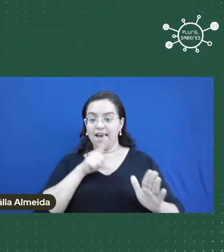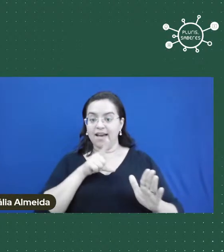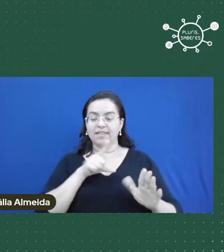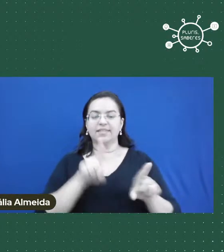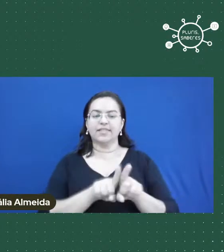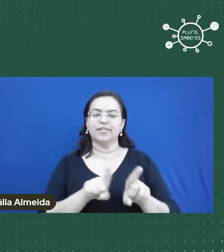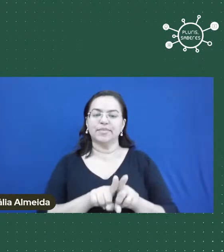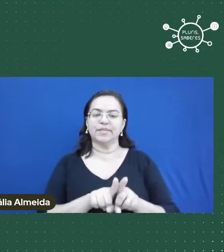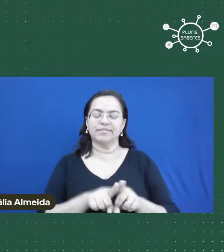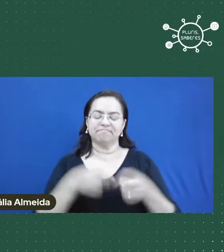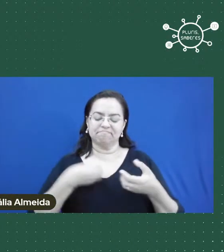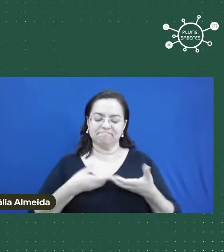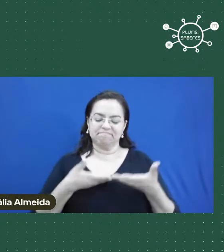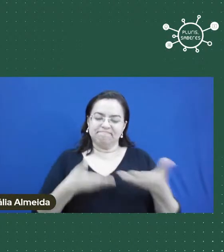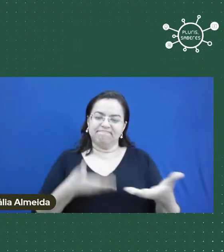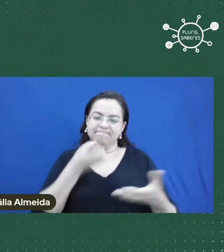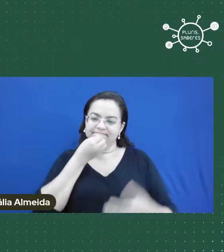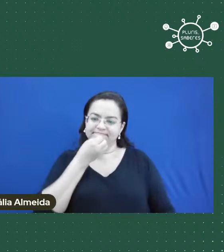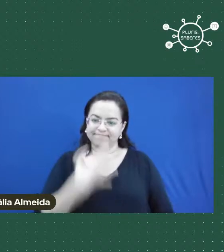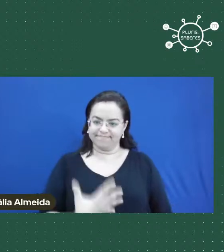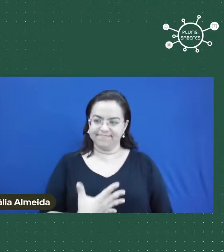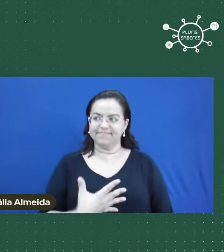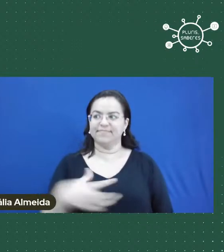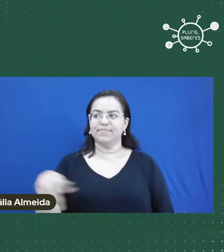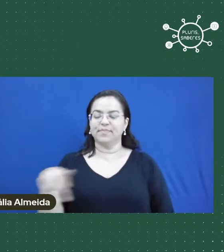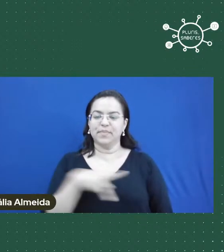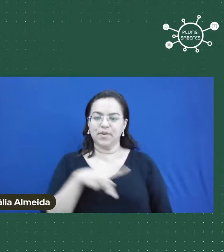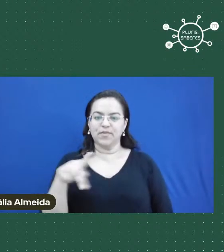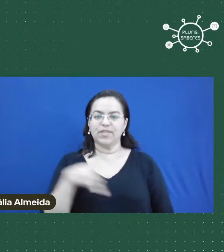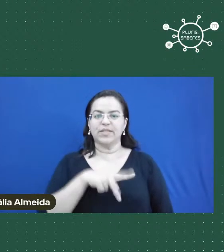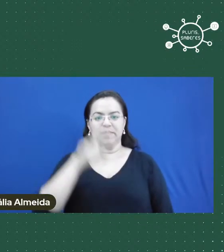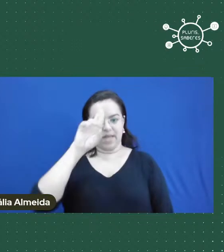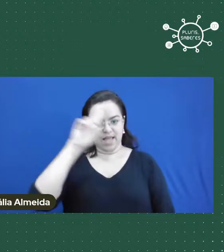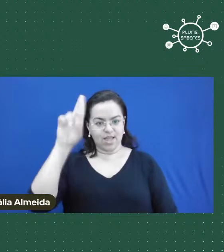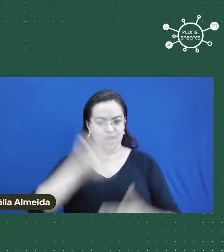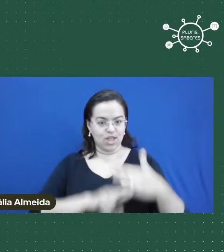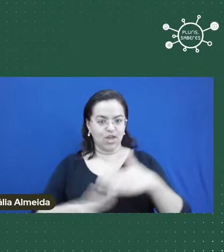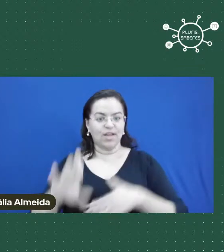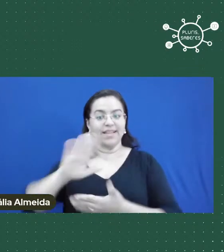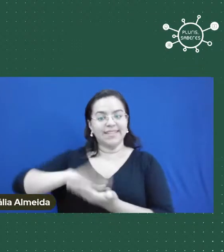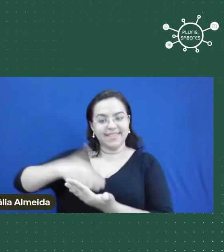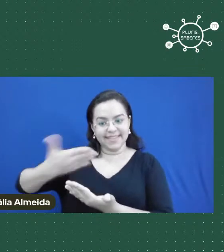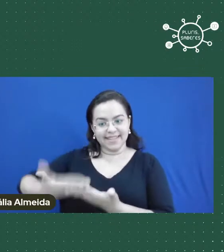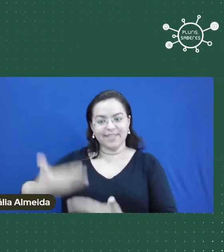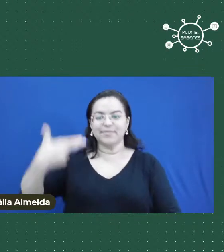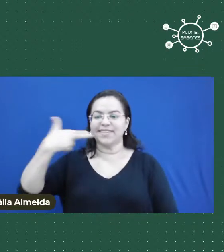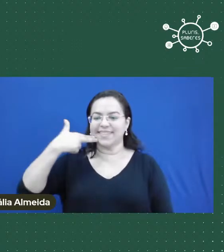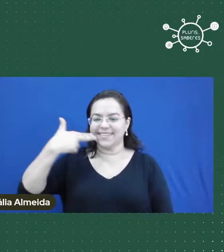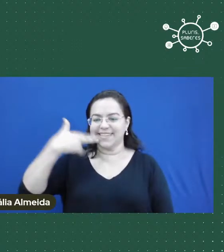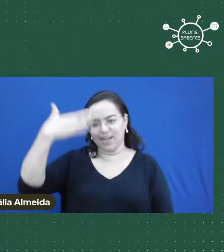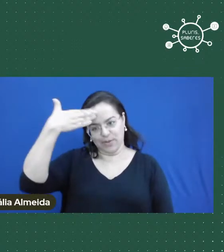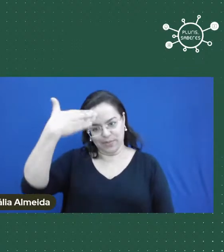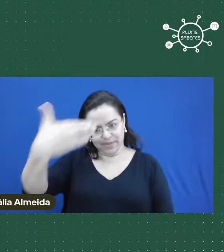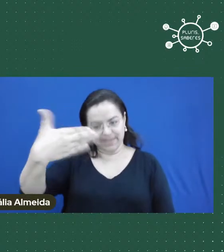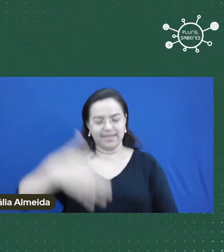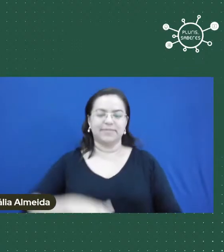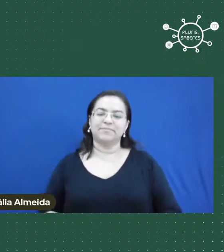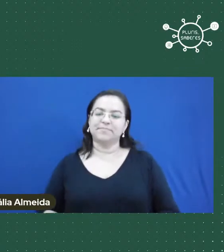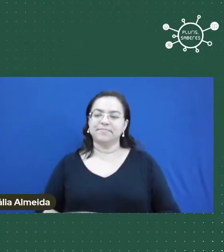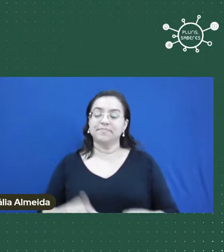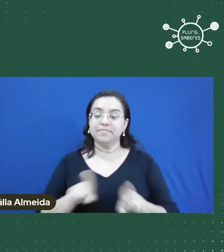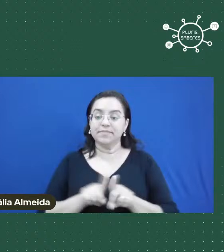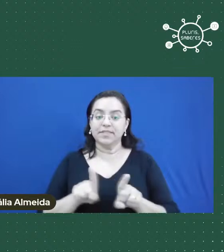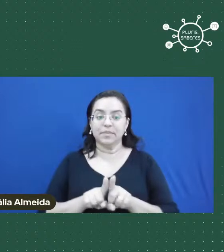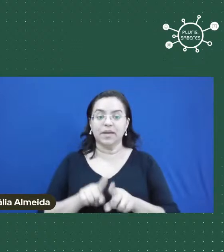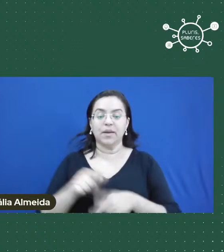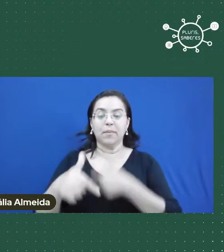gentil convite, a professora Dênia, pró-reitora, a intérprete Natália, muito obrigado, e para os demais